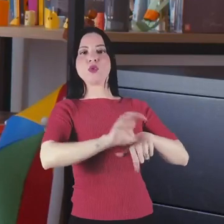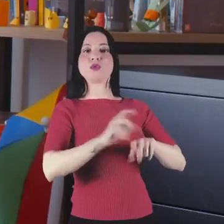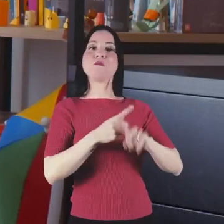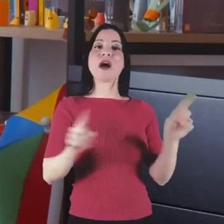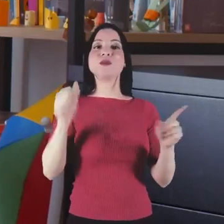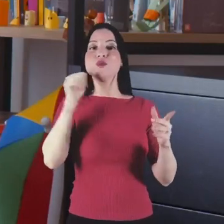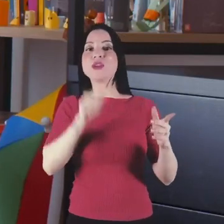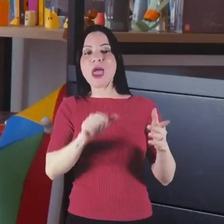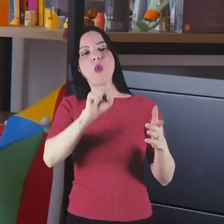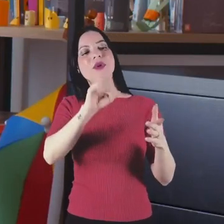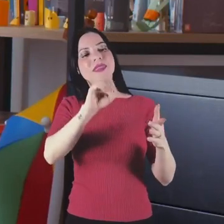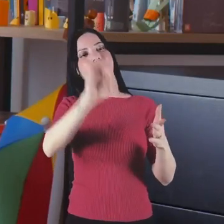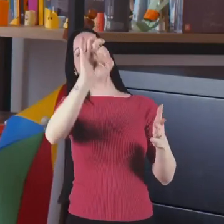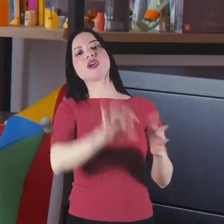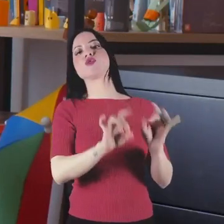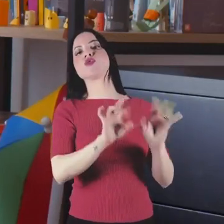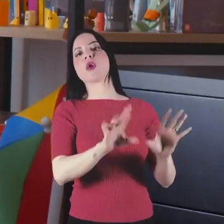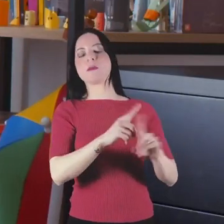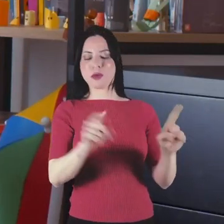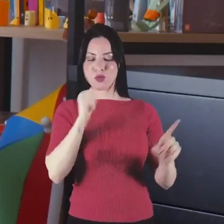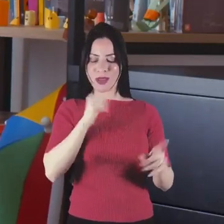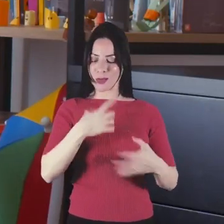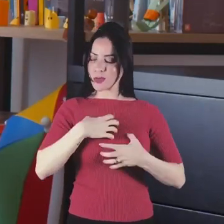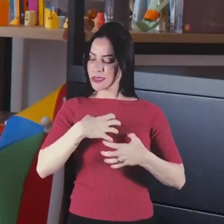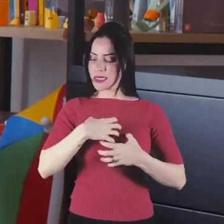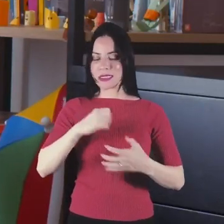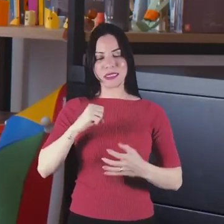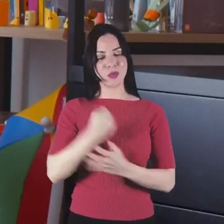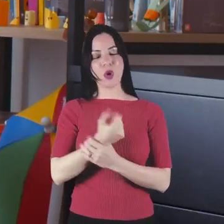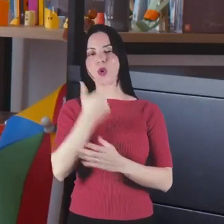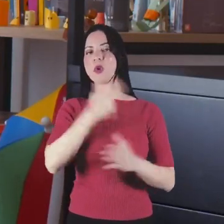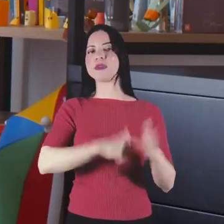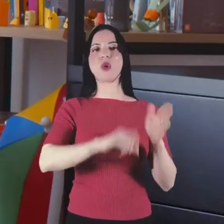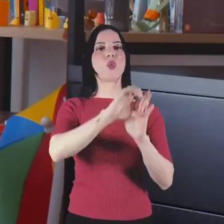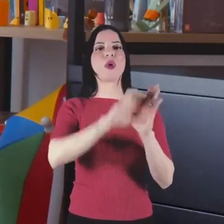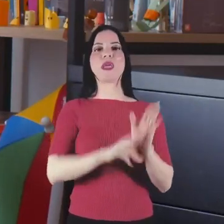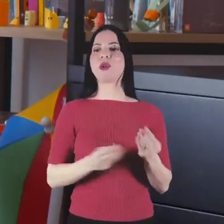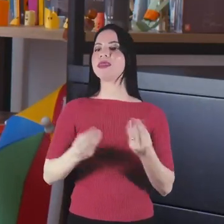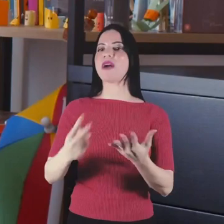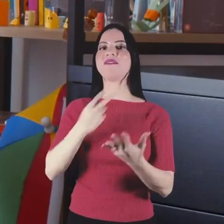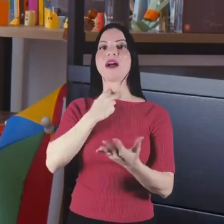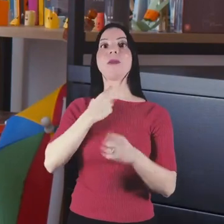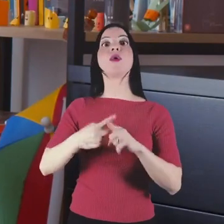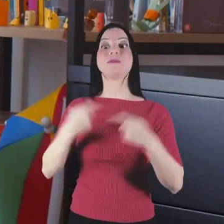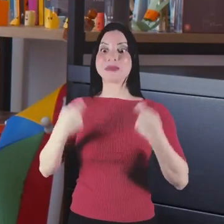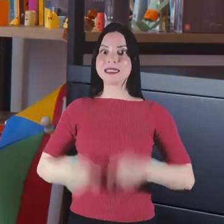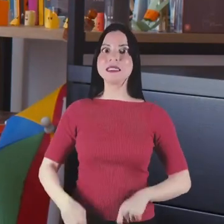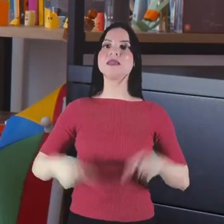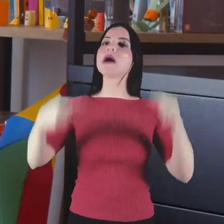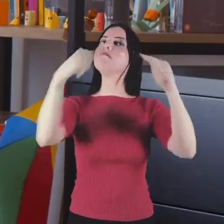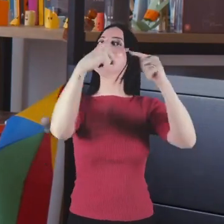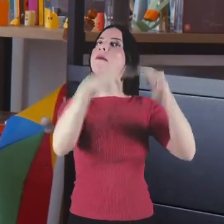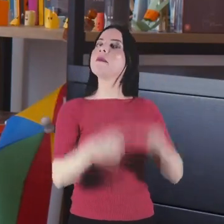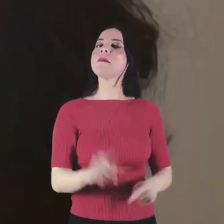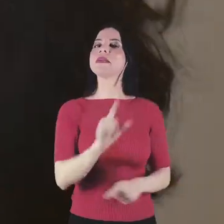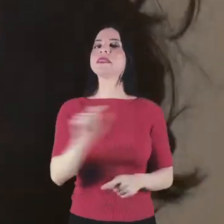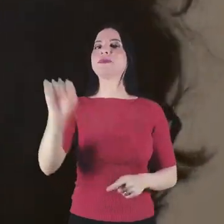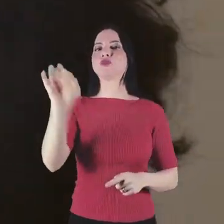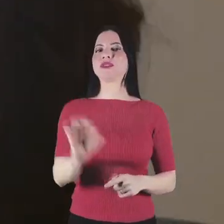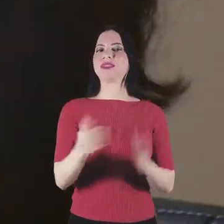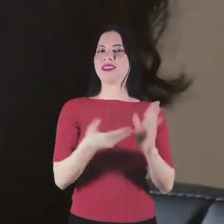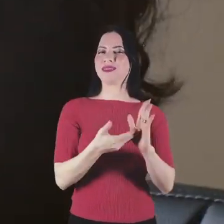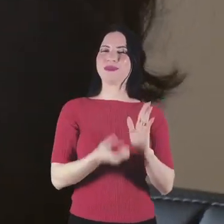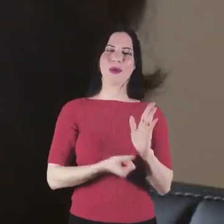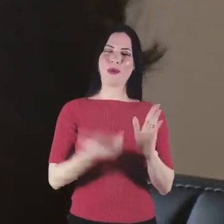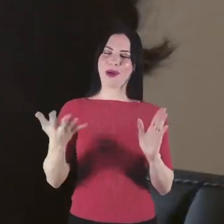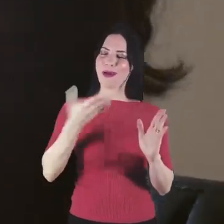preenche 80%, mas ela ainda não se sente segura de mandar o currículo para aquela vaga porque ela acha que tem que preencher 100%. Enquanto